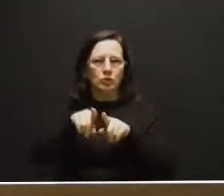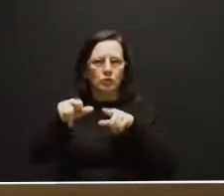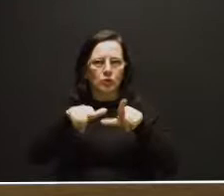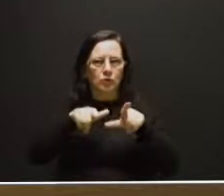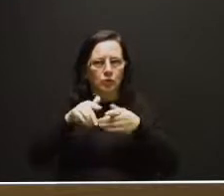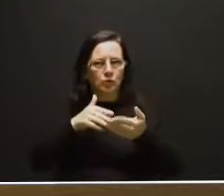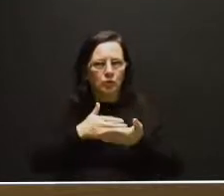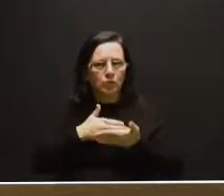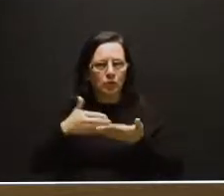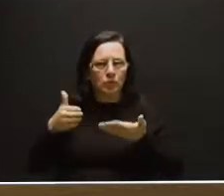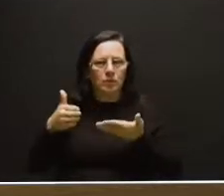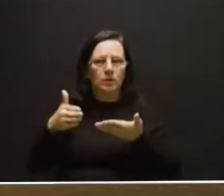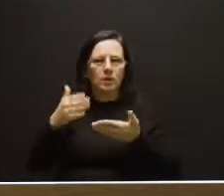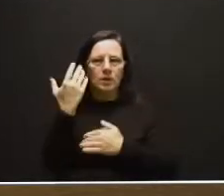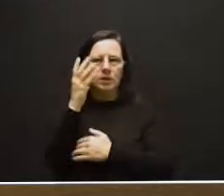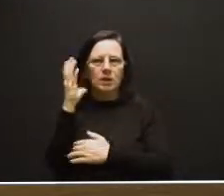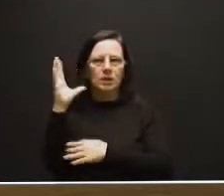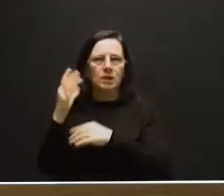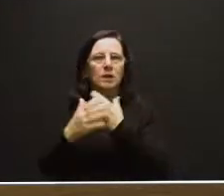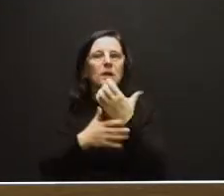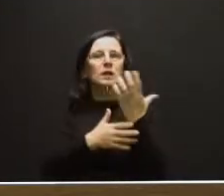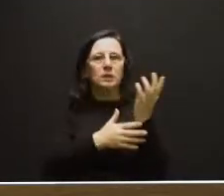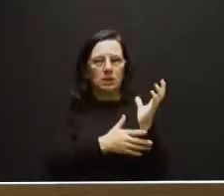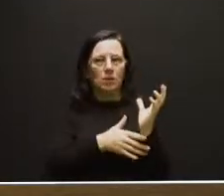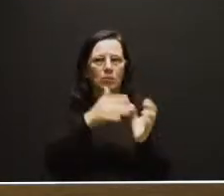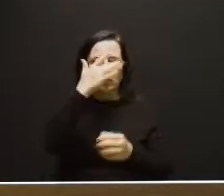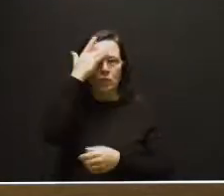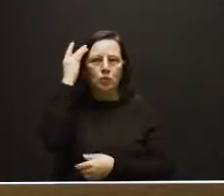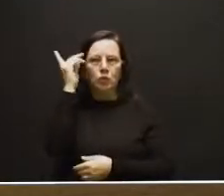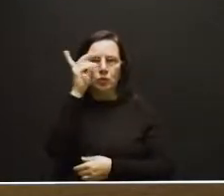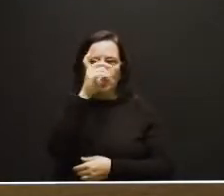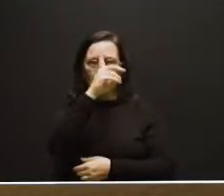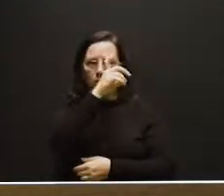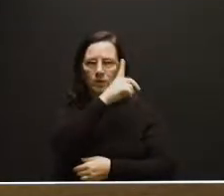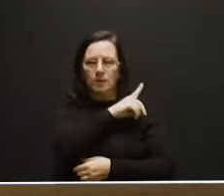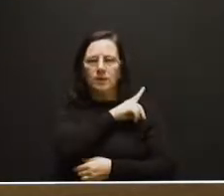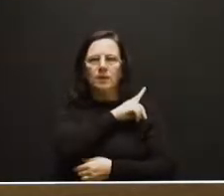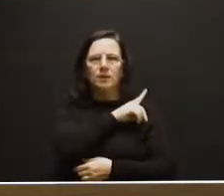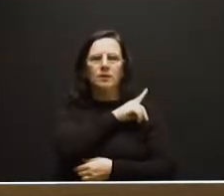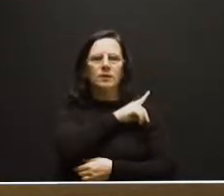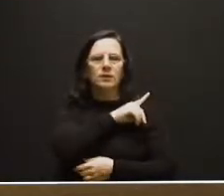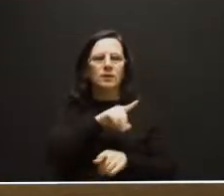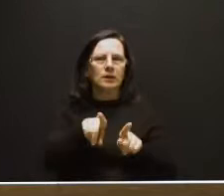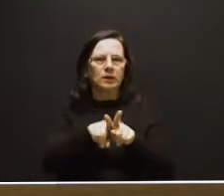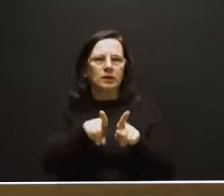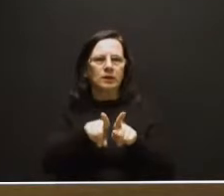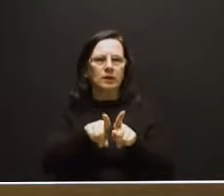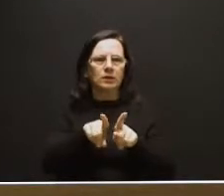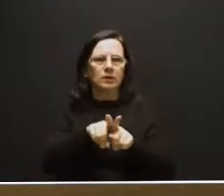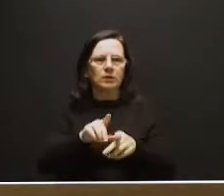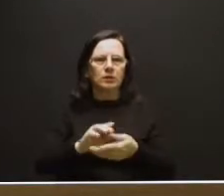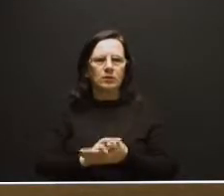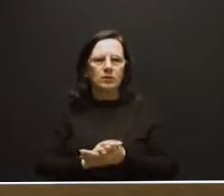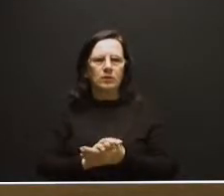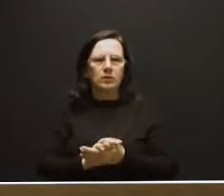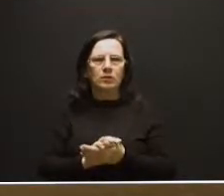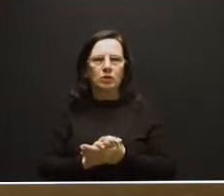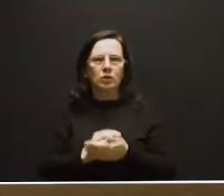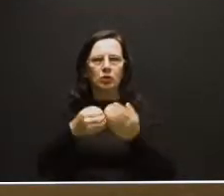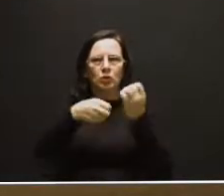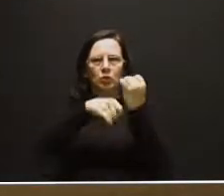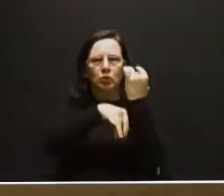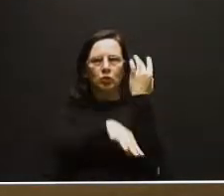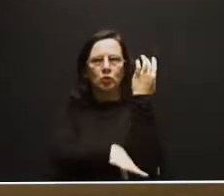para ser feito aqui nas obras da nossa cidade de pessoas têm dificuldade muito grande até e obstruções nos esgotos